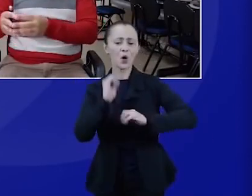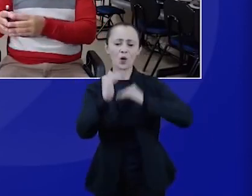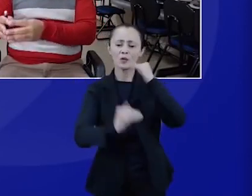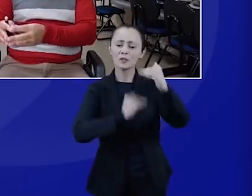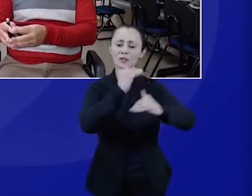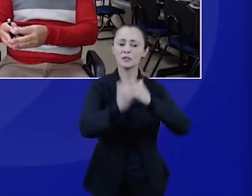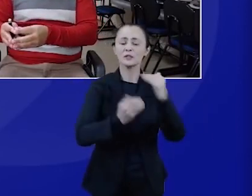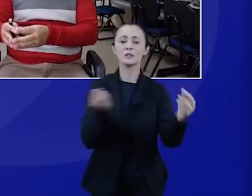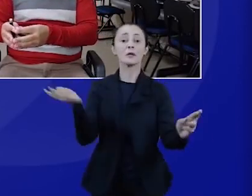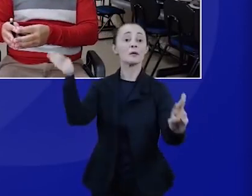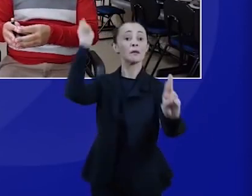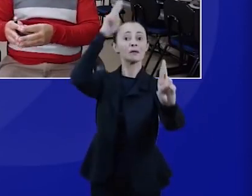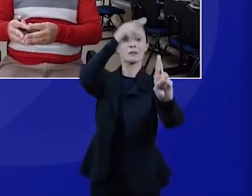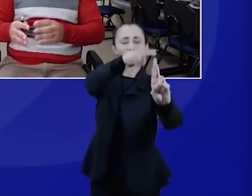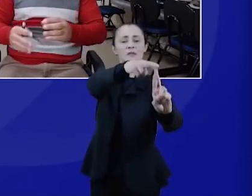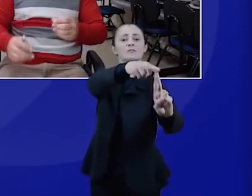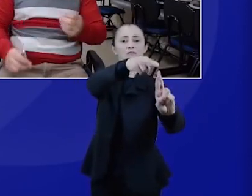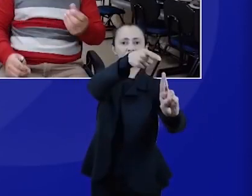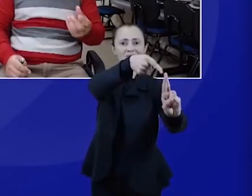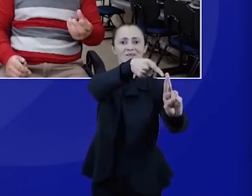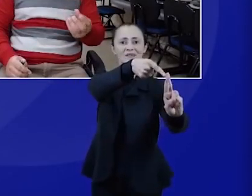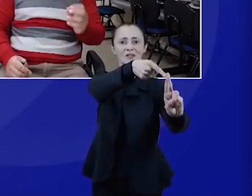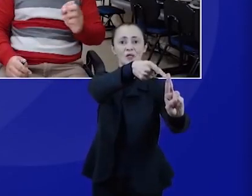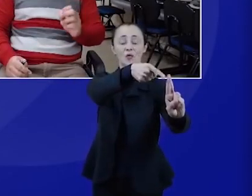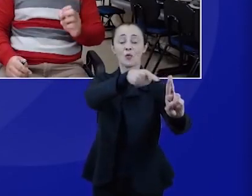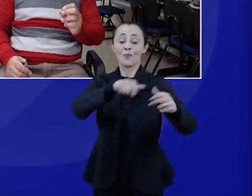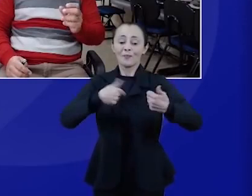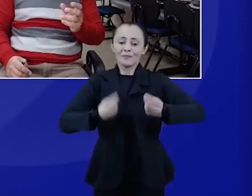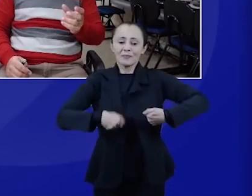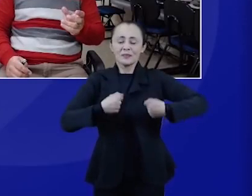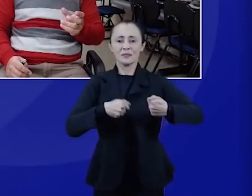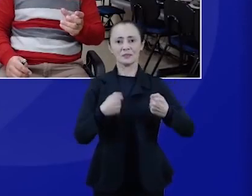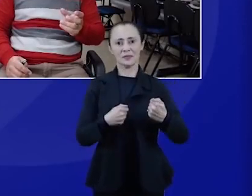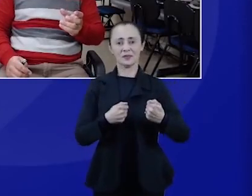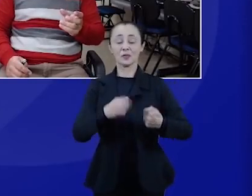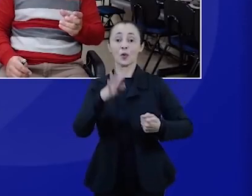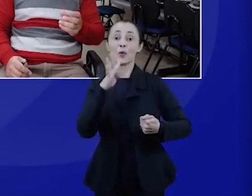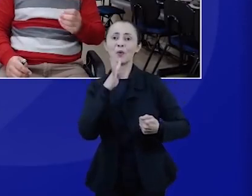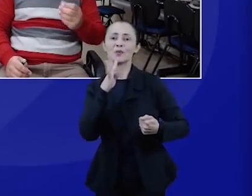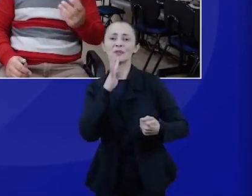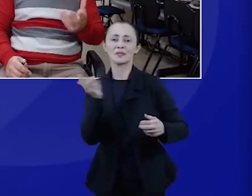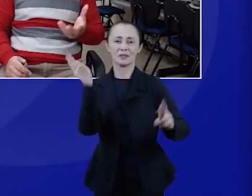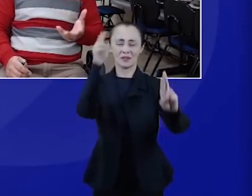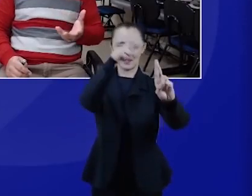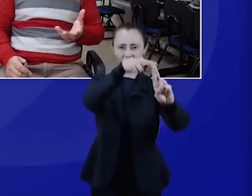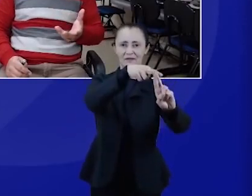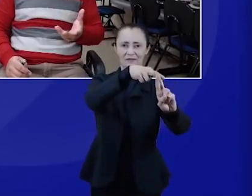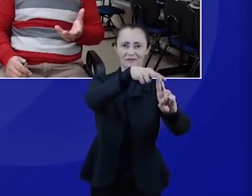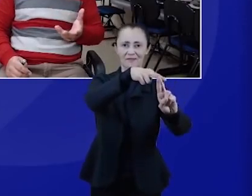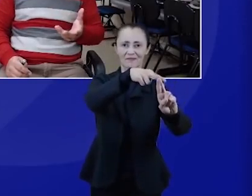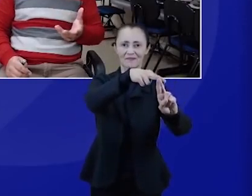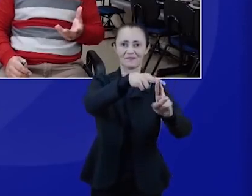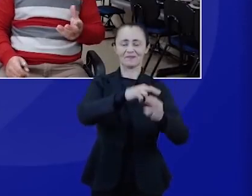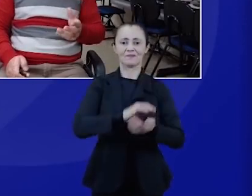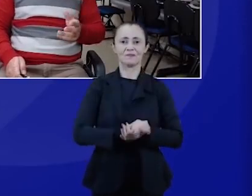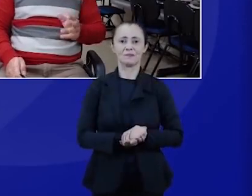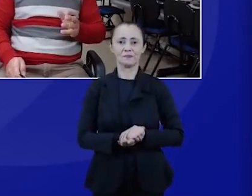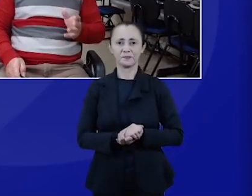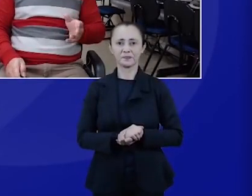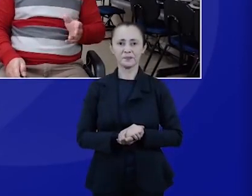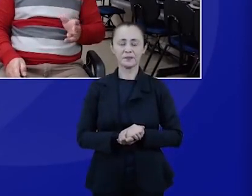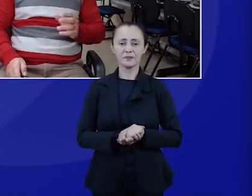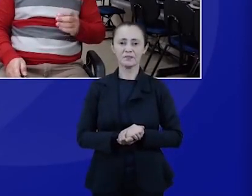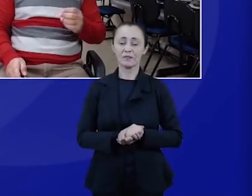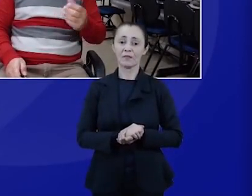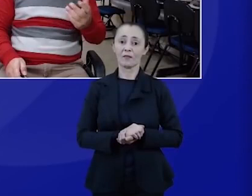referencial curricular da REME, eu tenho que conhecer essas referências curriculares para a educação do campo.